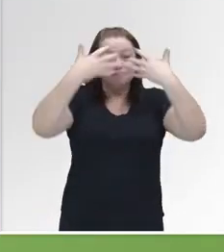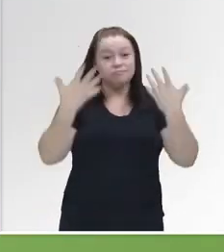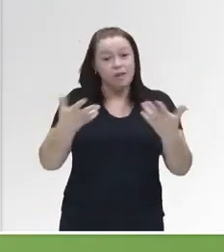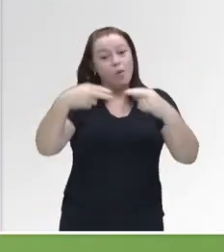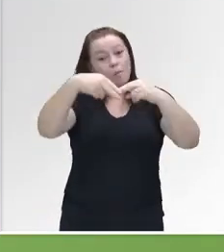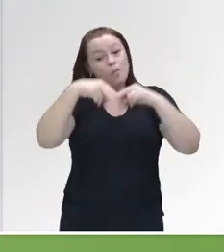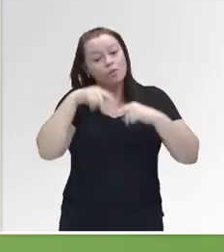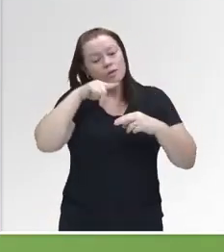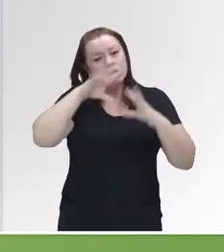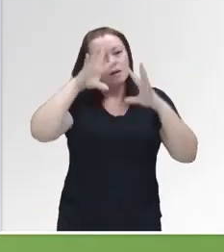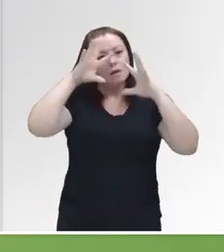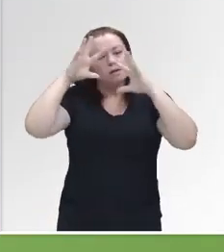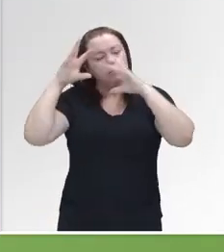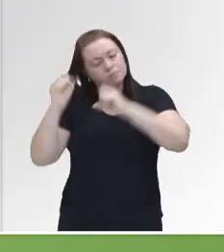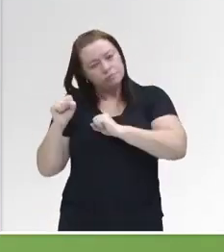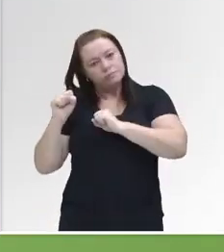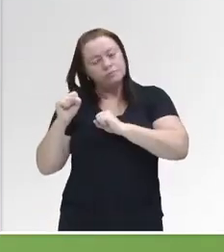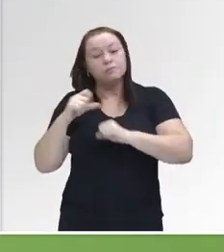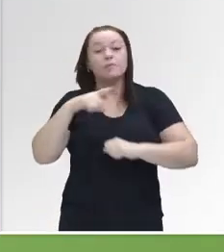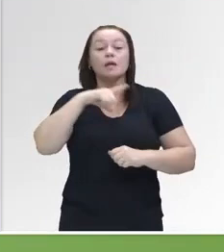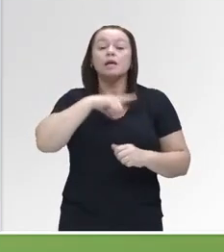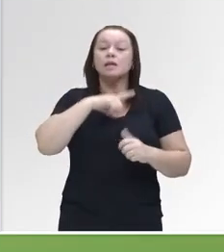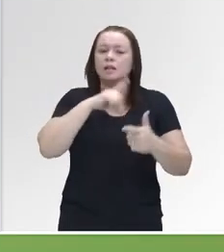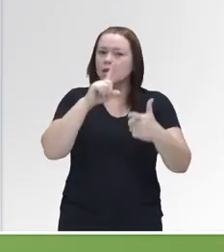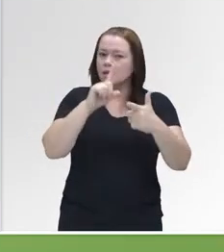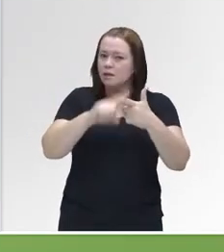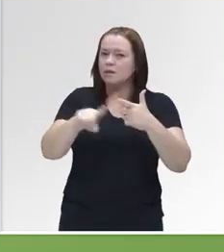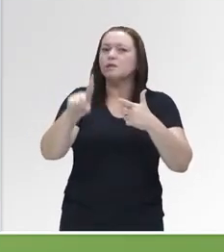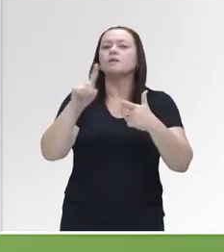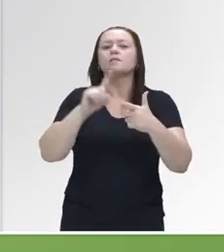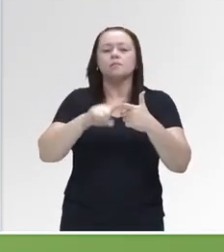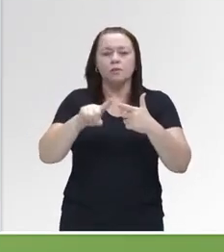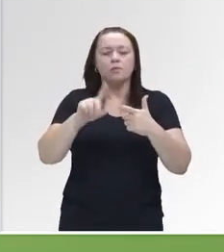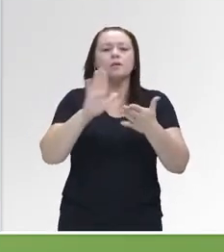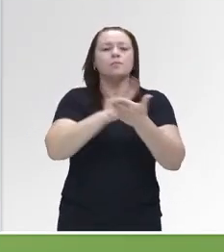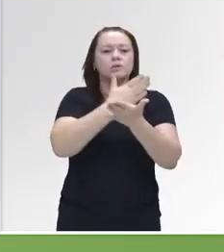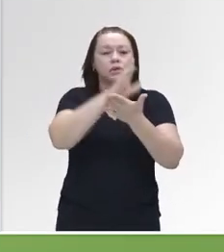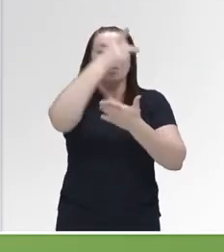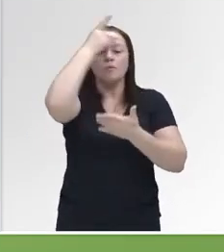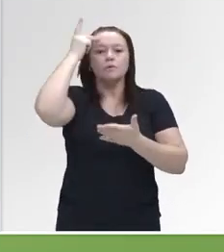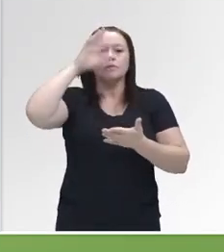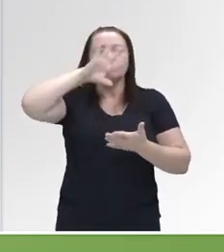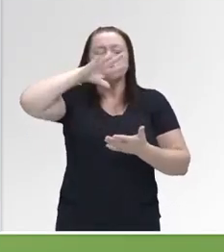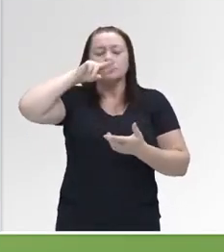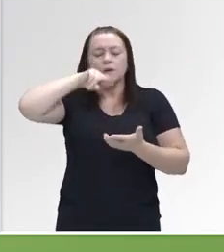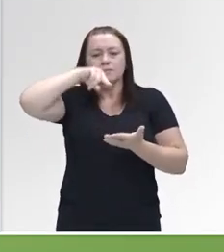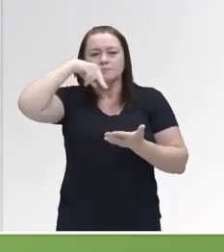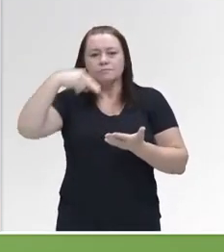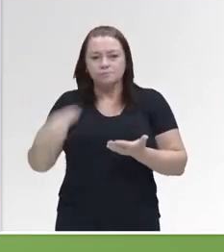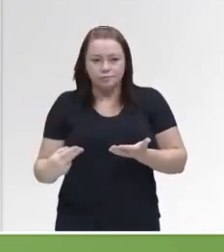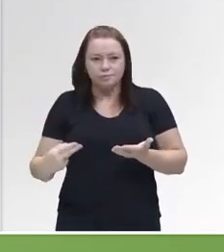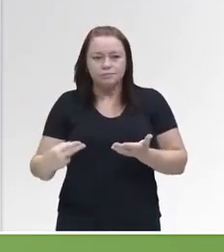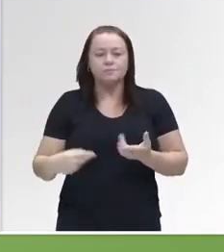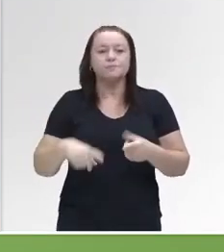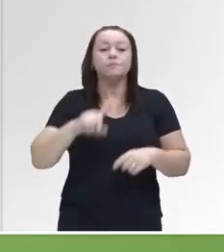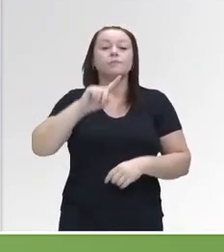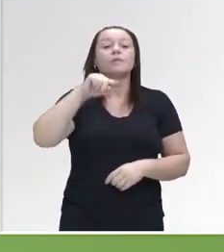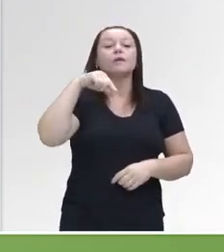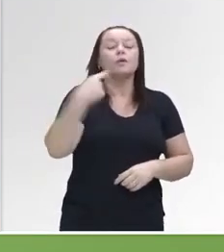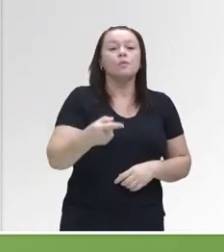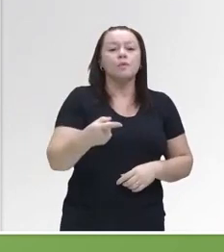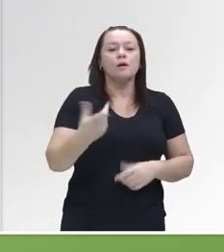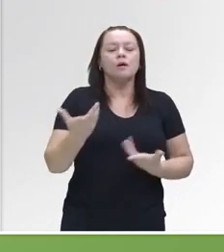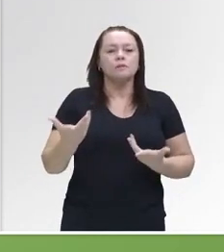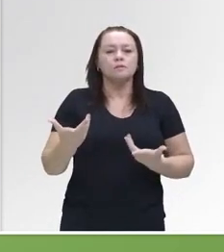tem várias consequências que levam pessoas ao desmaio, tá bom? O próximo é o engasgo.